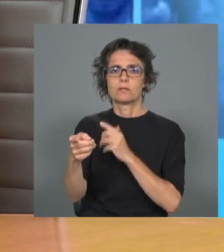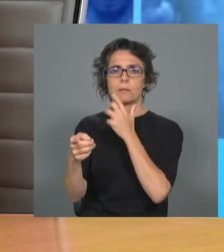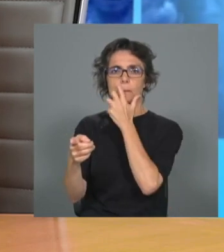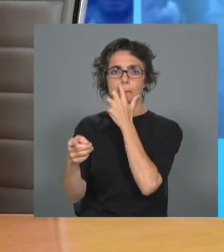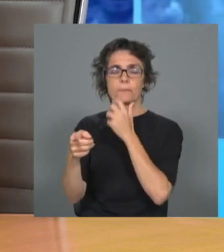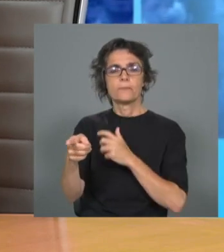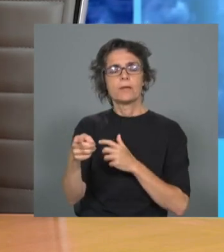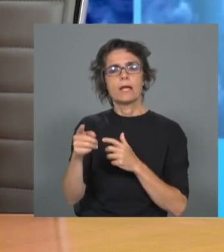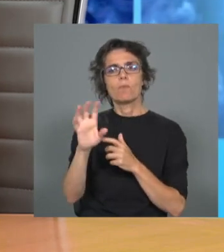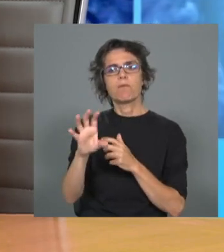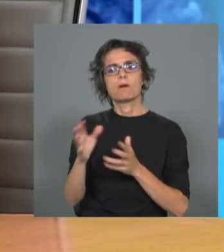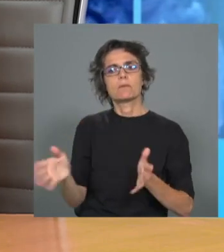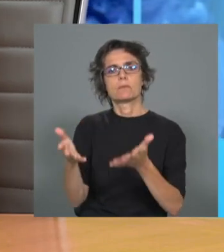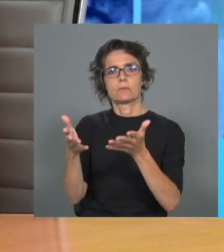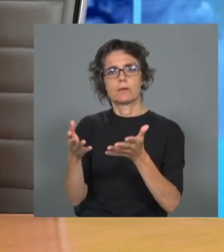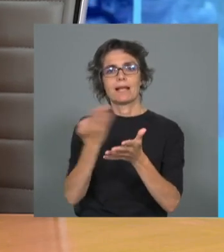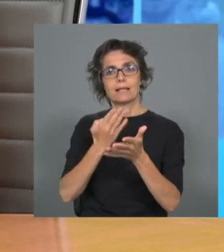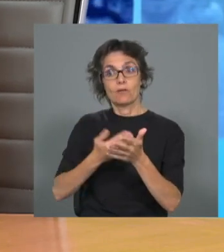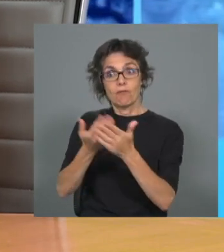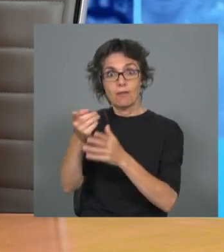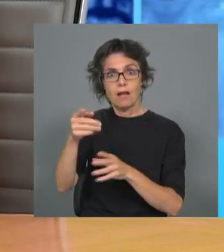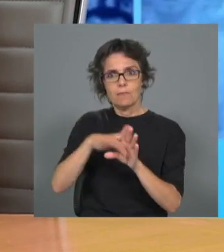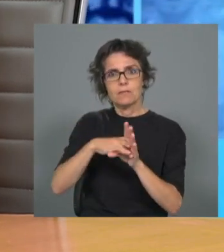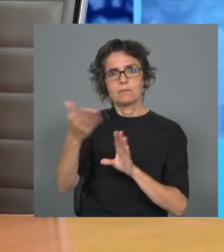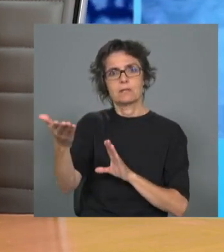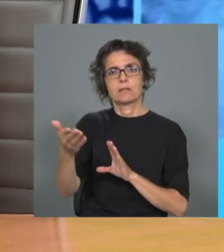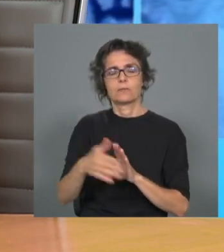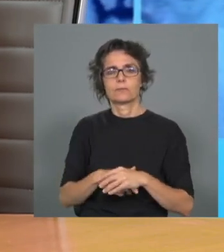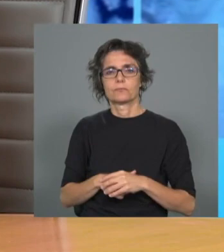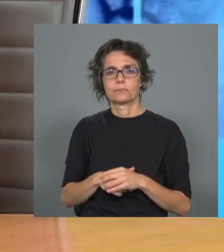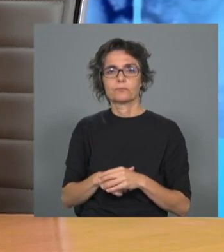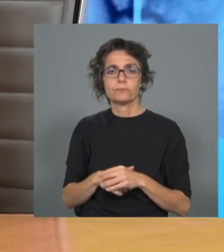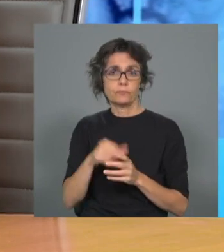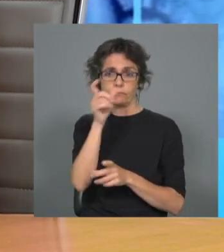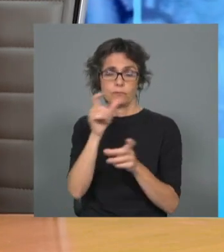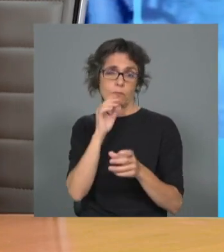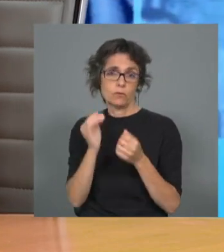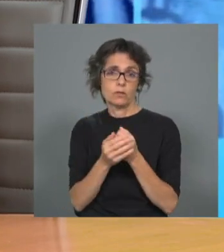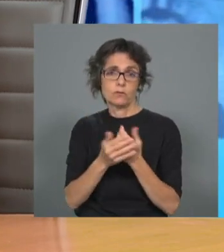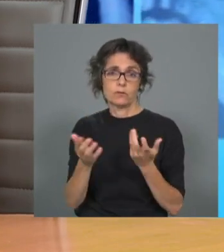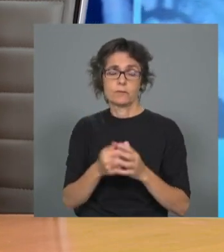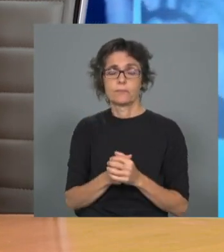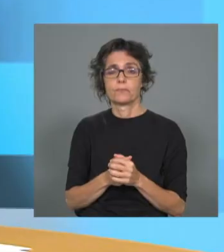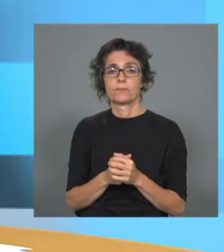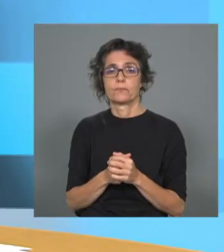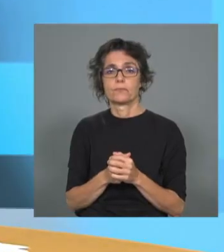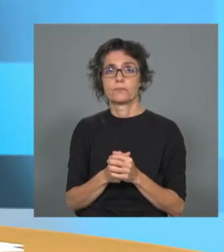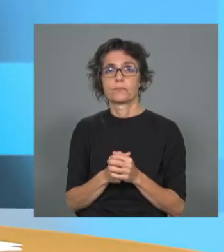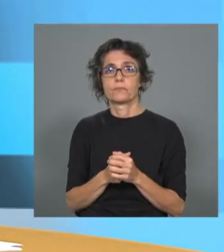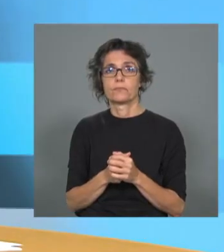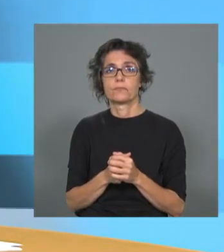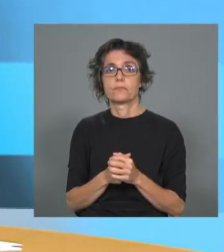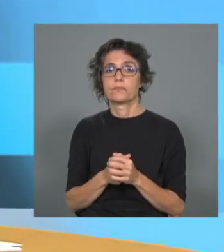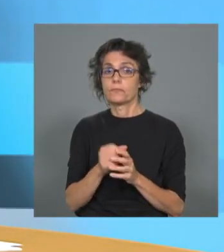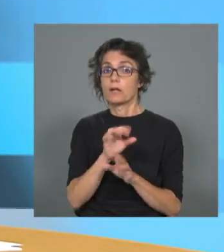exercício de promover aqui estes direitos e o direito à participação e à autodeterminação das pessoas mais velhas da sociedade. Exatamente. E penso eu, e